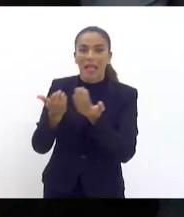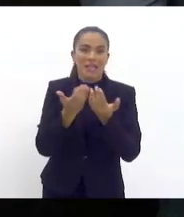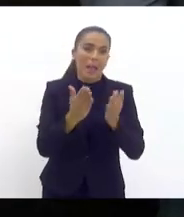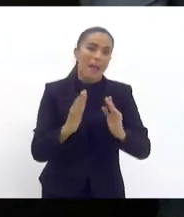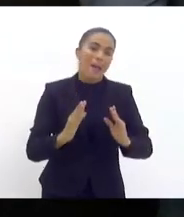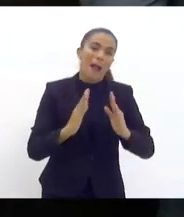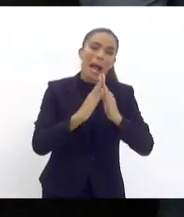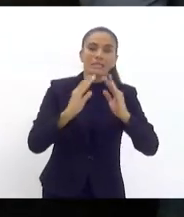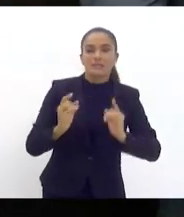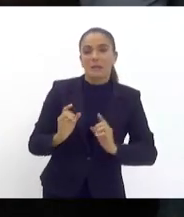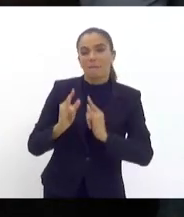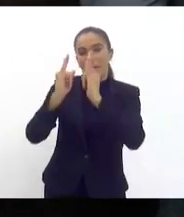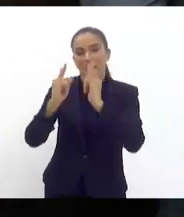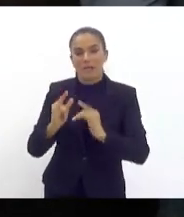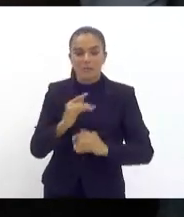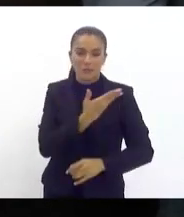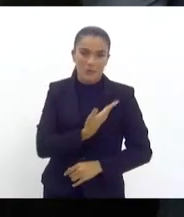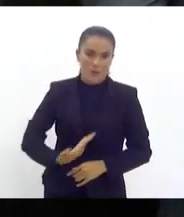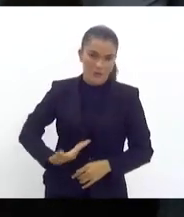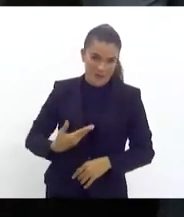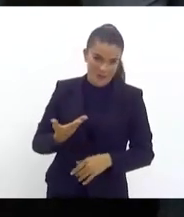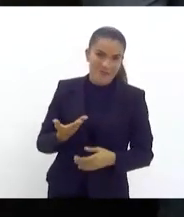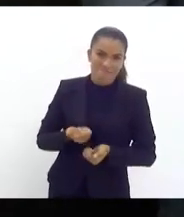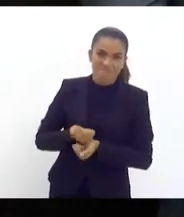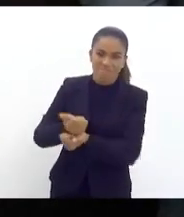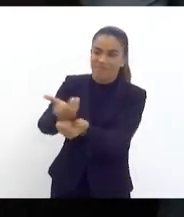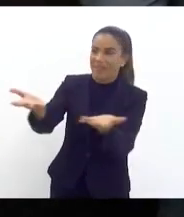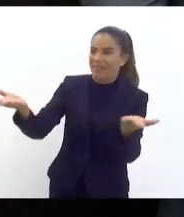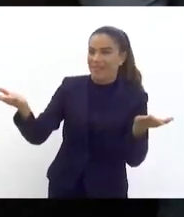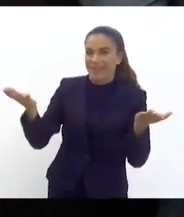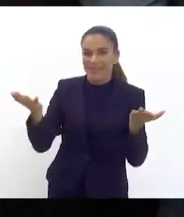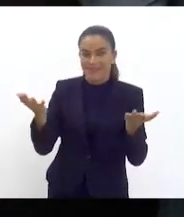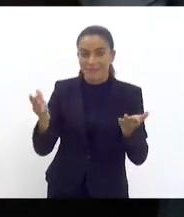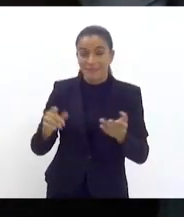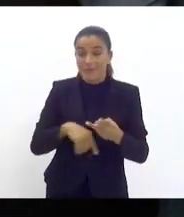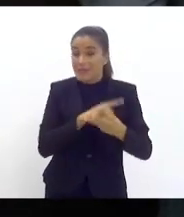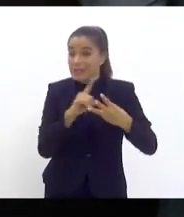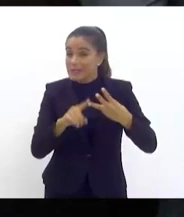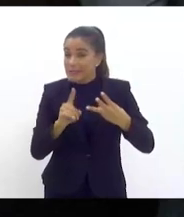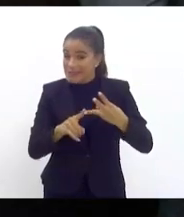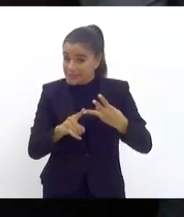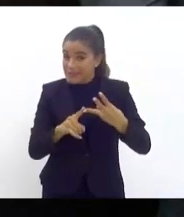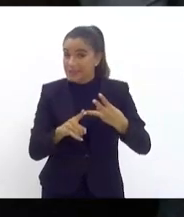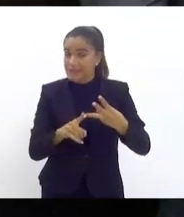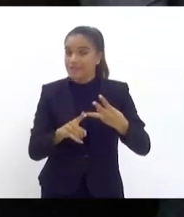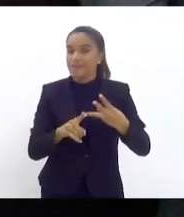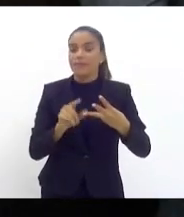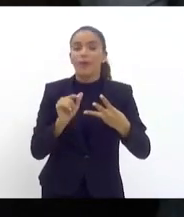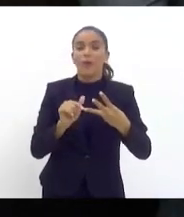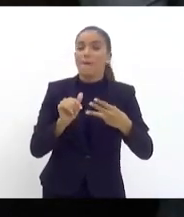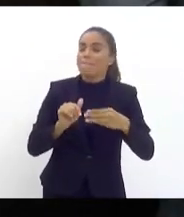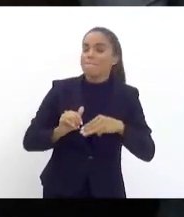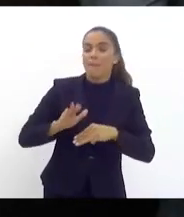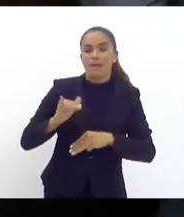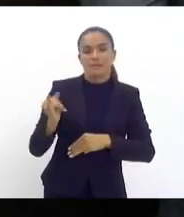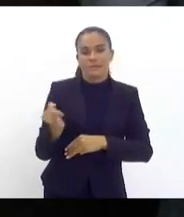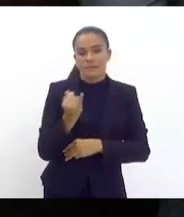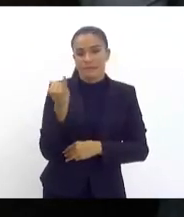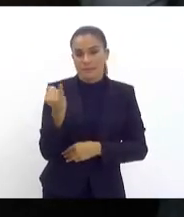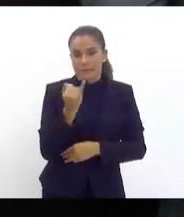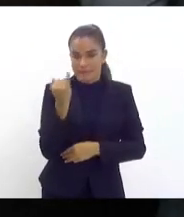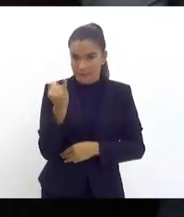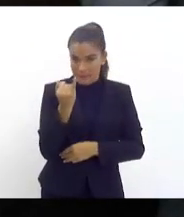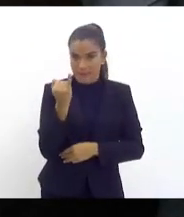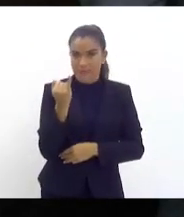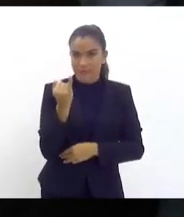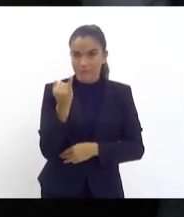organização social. Então, é o segundo ponto. E o terceiro, que é o mais relevante,